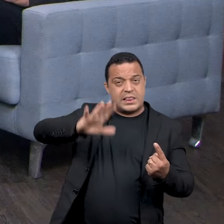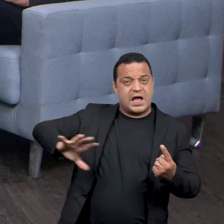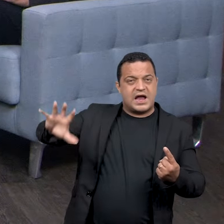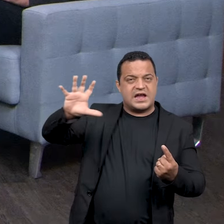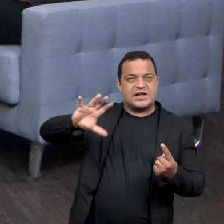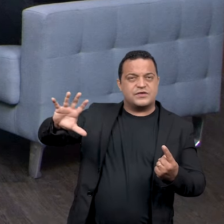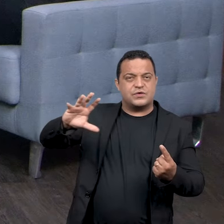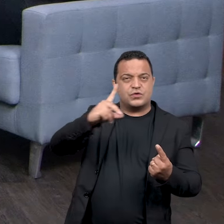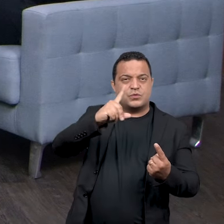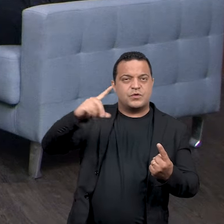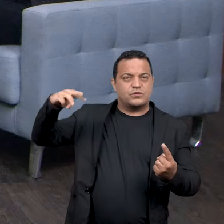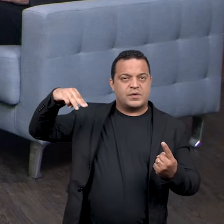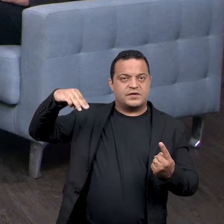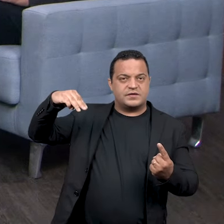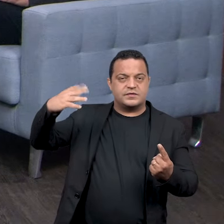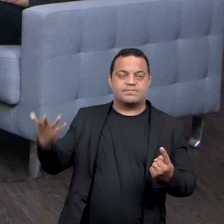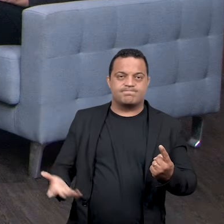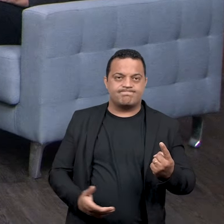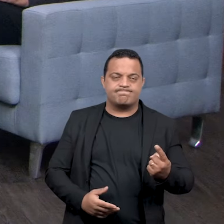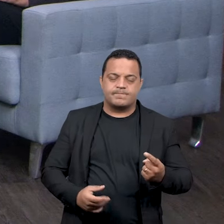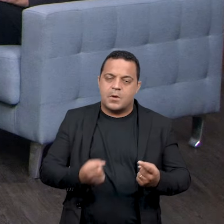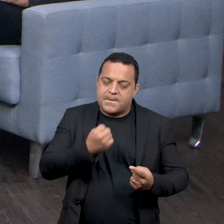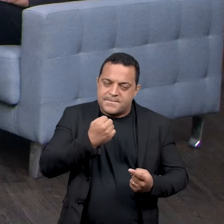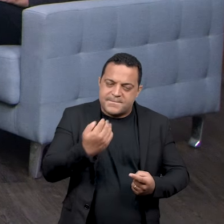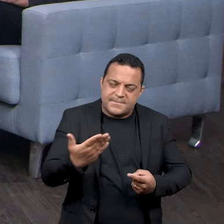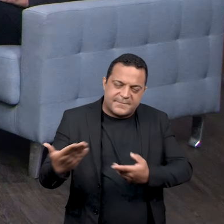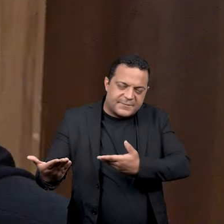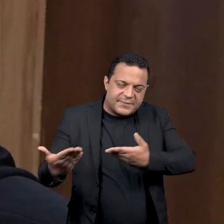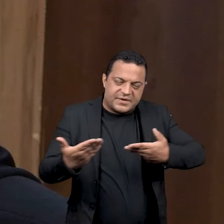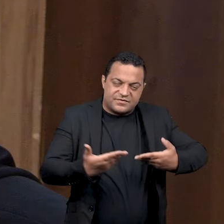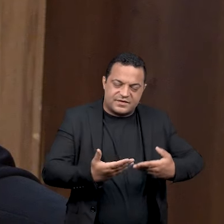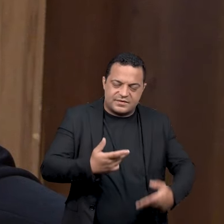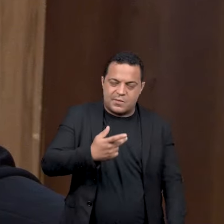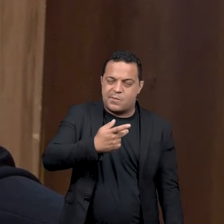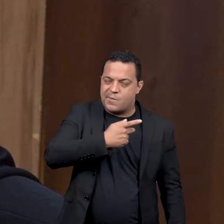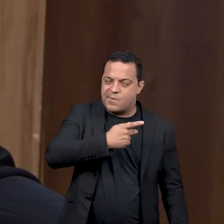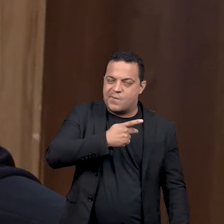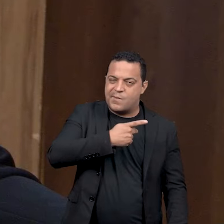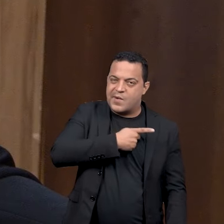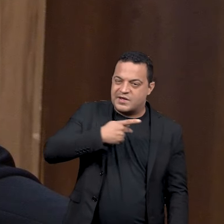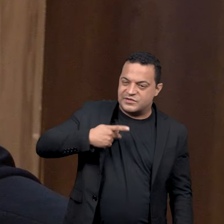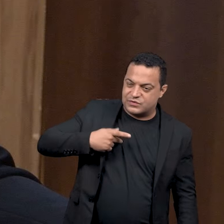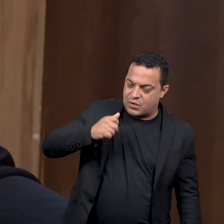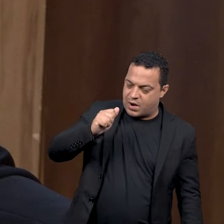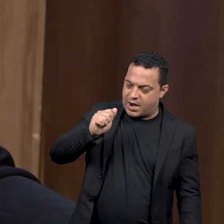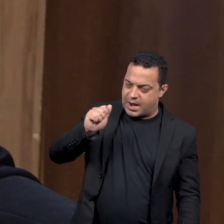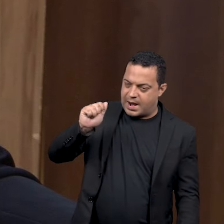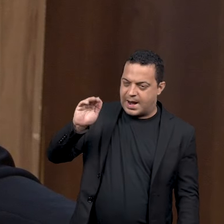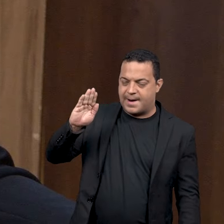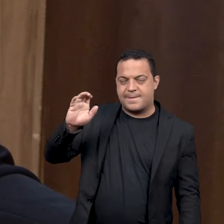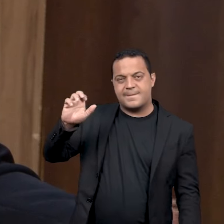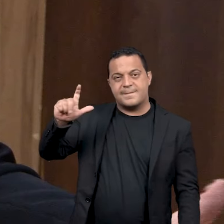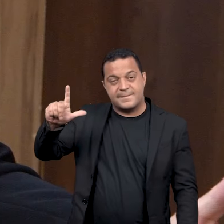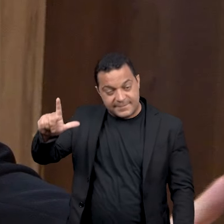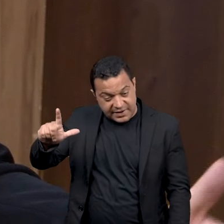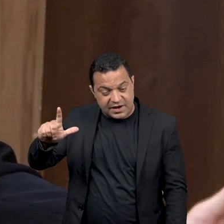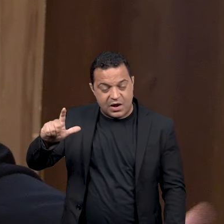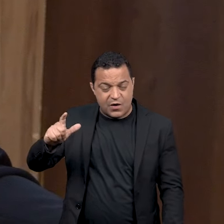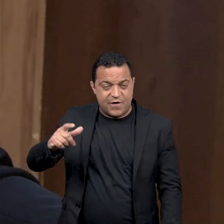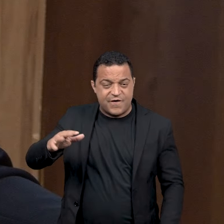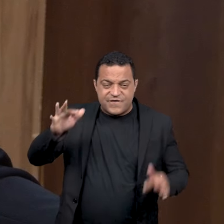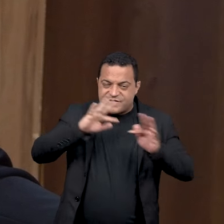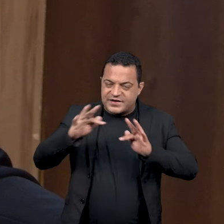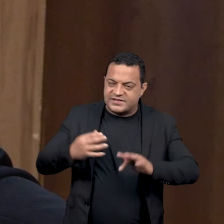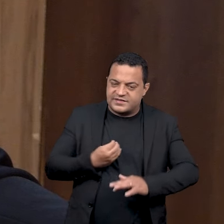mesmo, pastor Winston? Seja muito bem-vindo. A paz do Senhor, pastor Abel. Prazer estar aqui nesse encerramento de atividades do ano